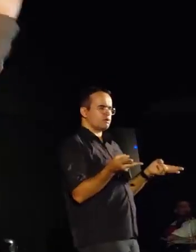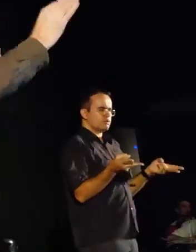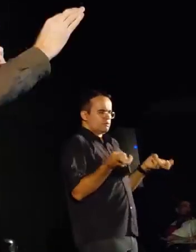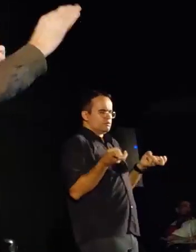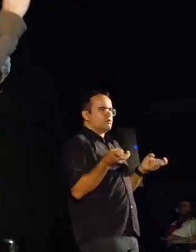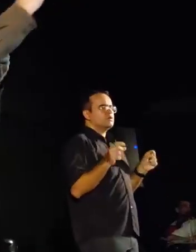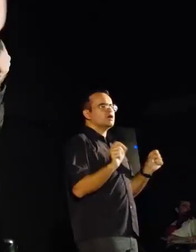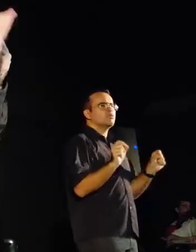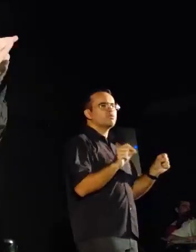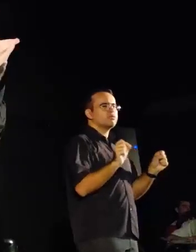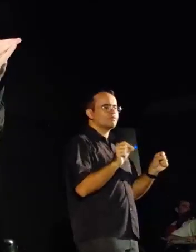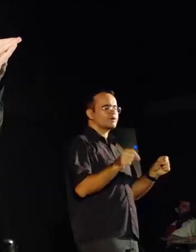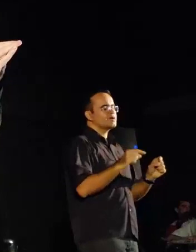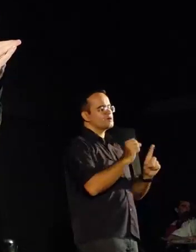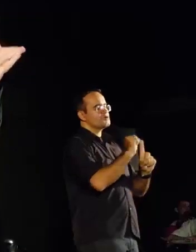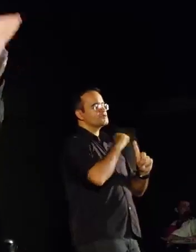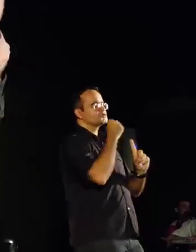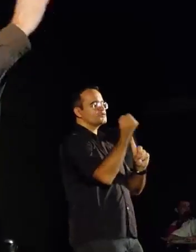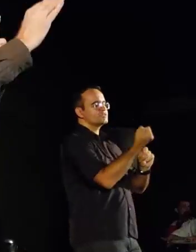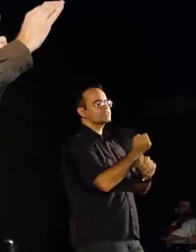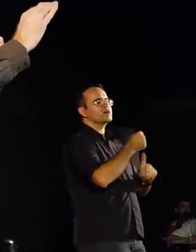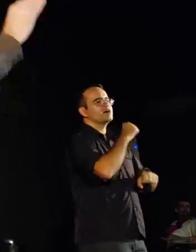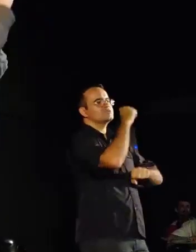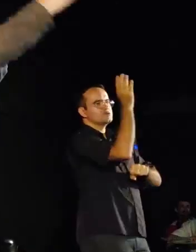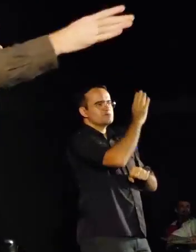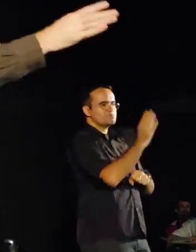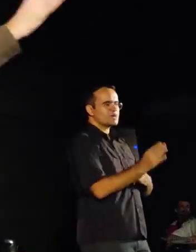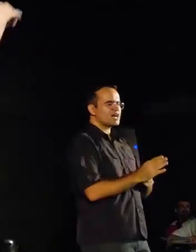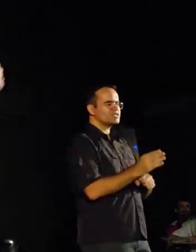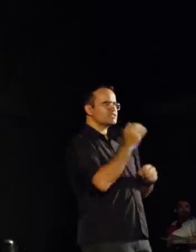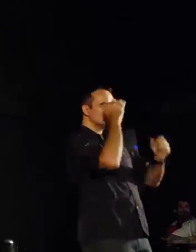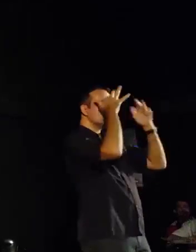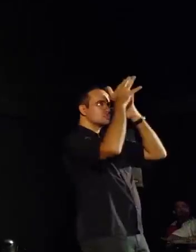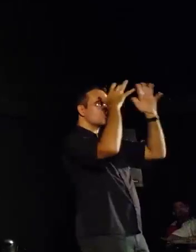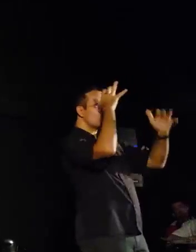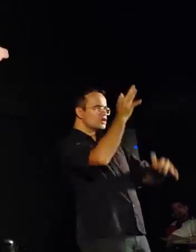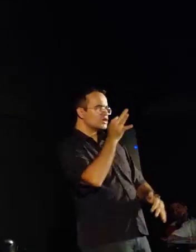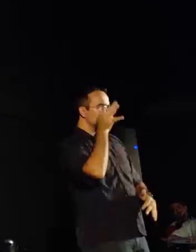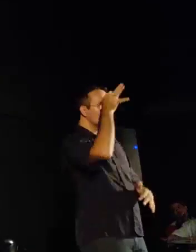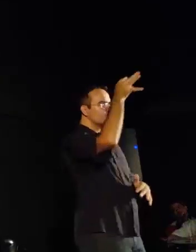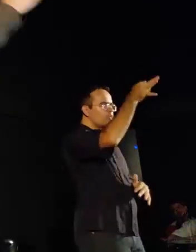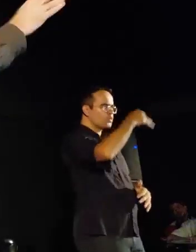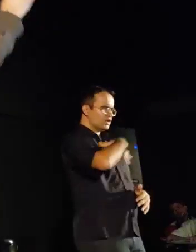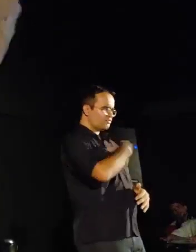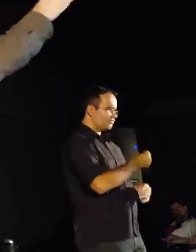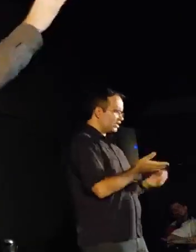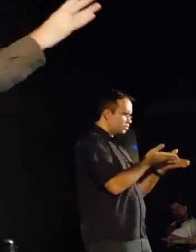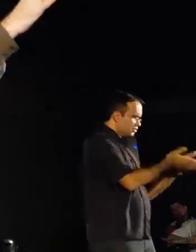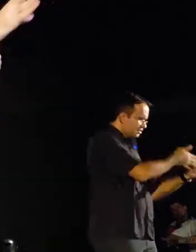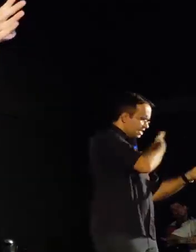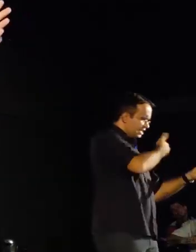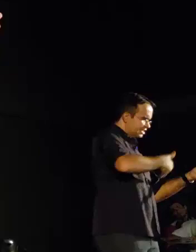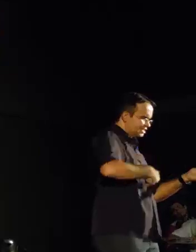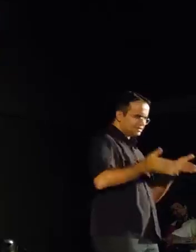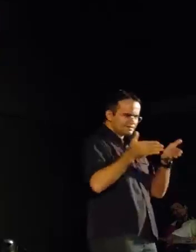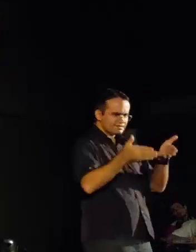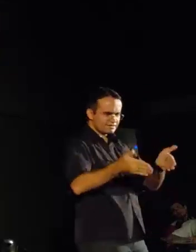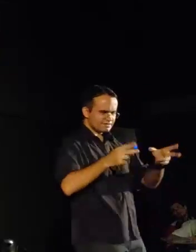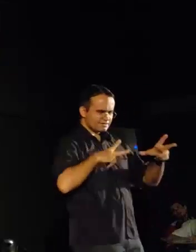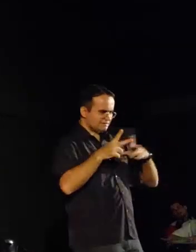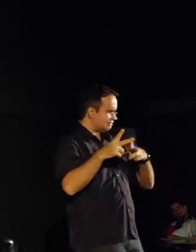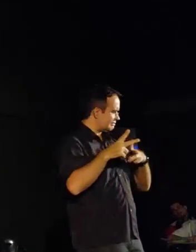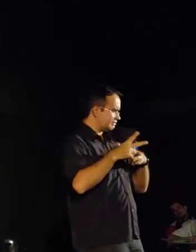o engajamento da população brasileira em relação ao futuro dos seus filhos, em relação à compreensão da educação como elemento